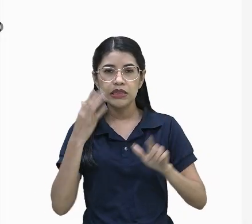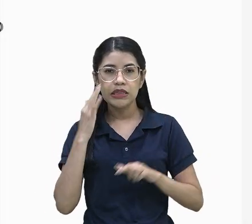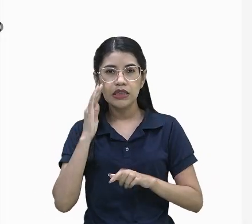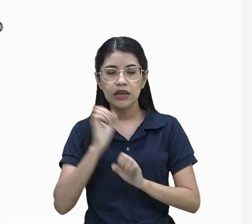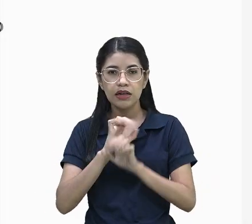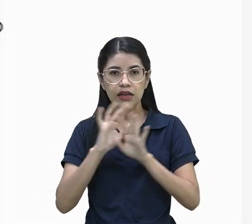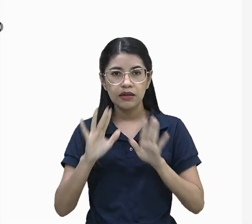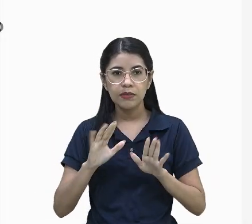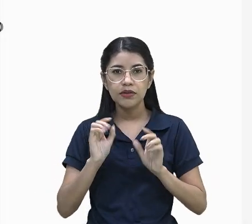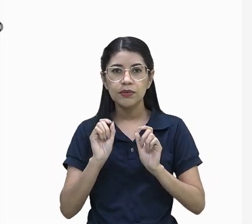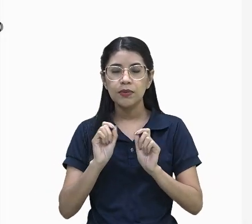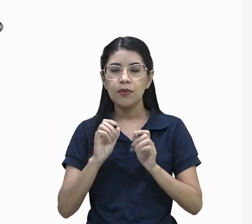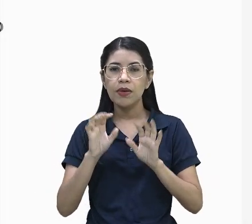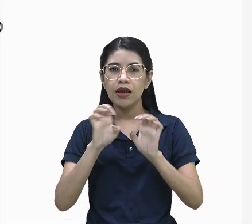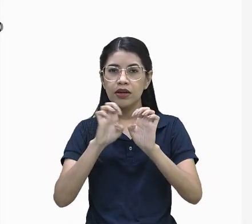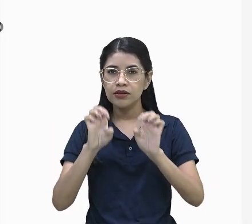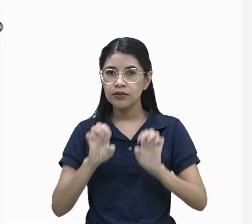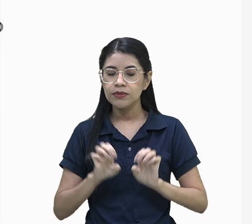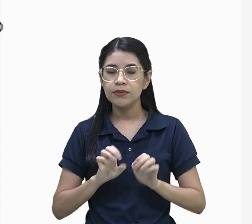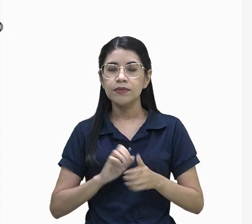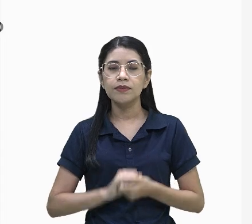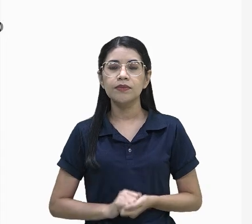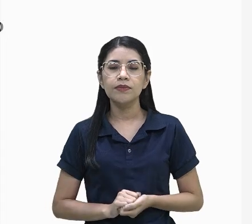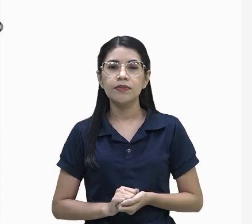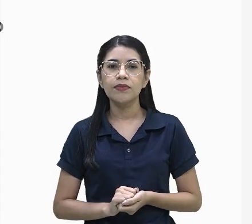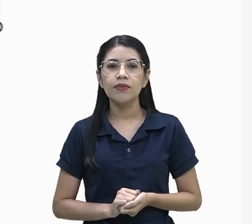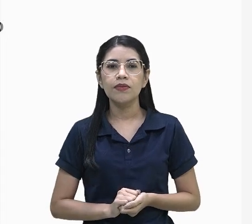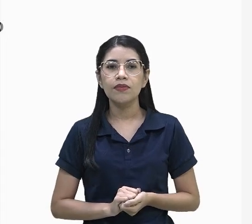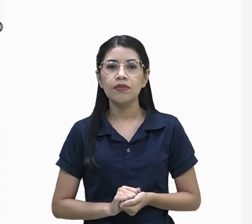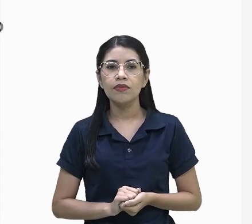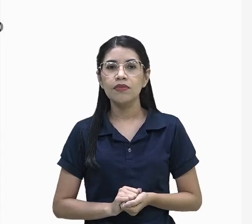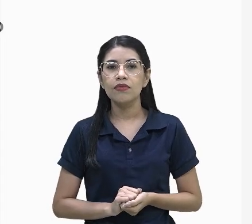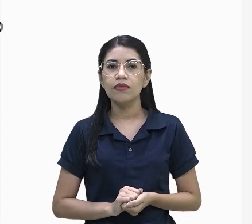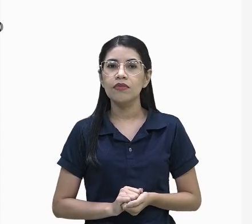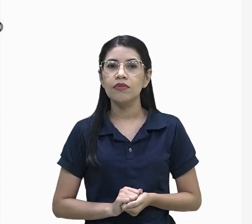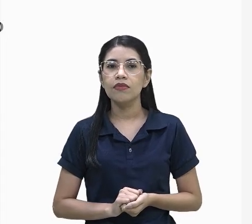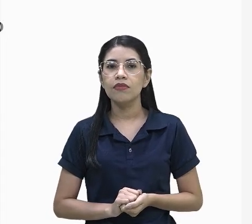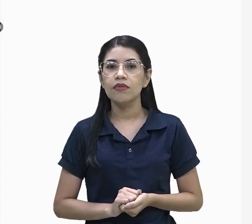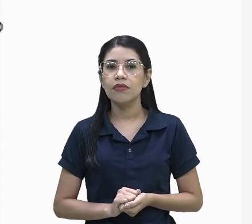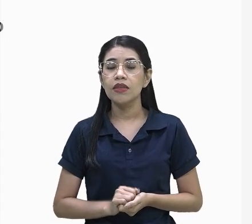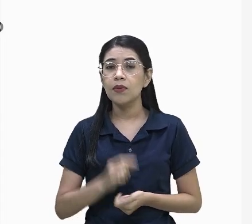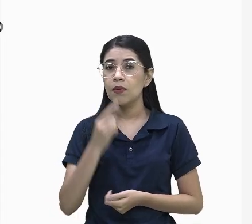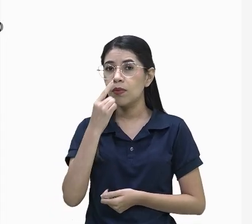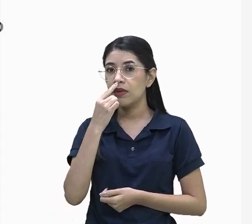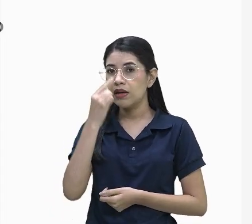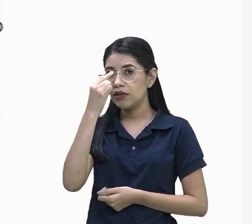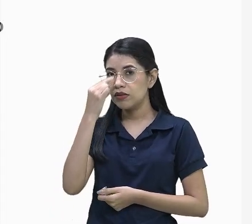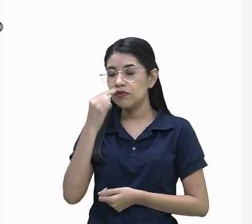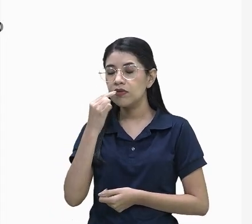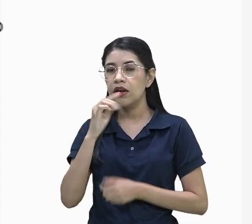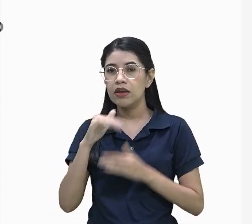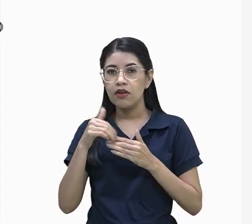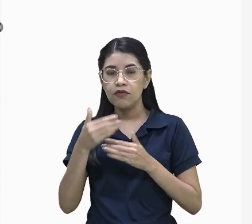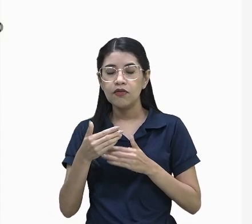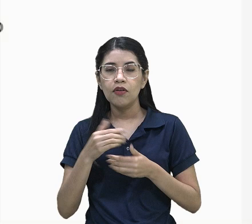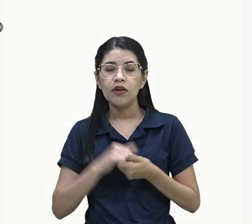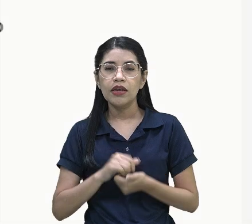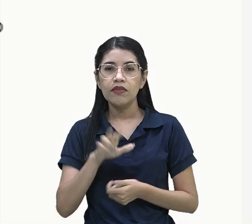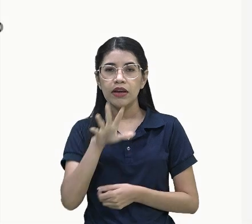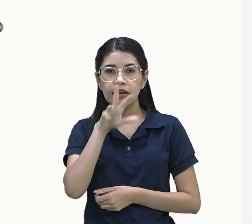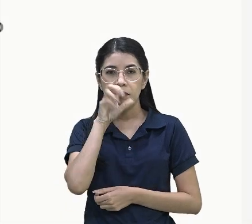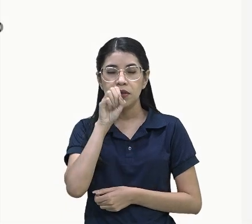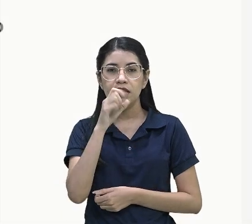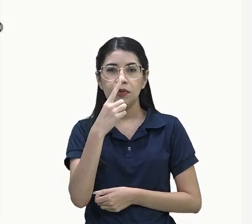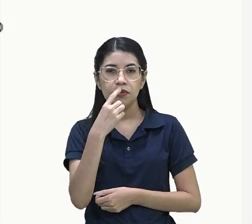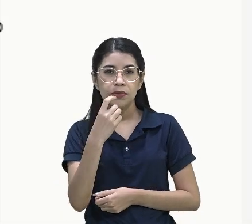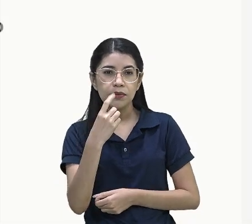melhor. Então, nós temos aí a questão do nariz, né, que ele vai ser um órgão receptor. Dentro nós